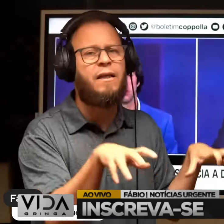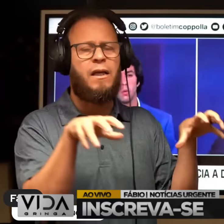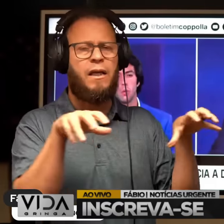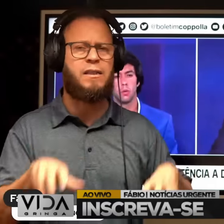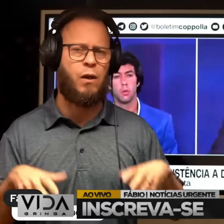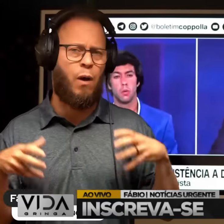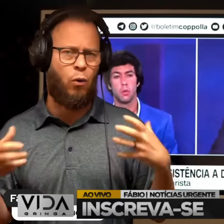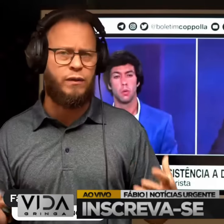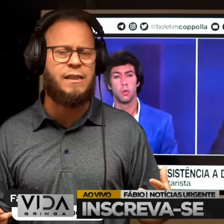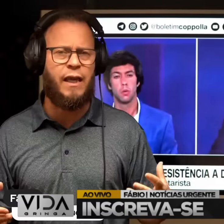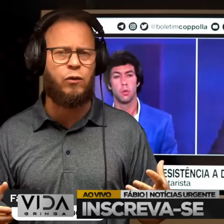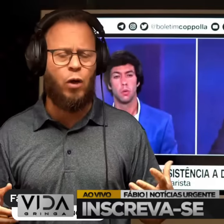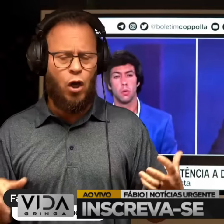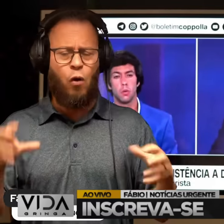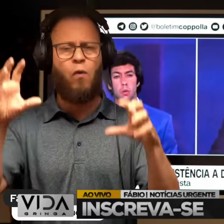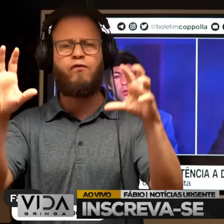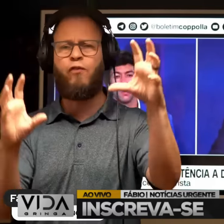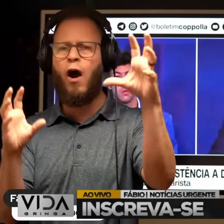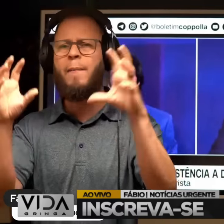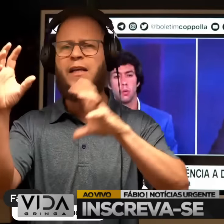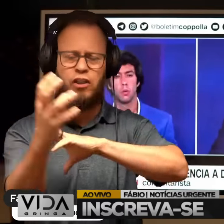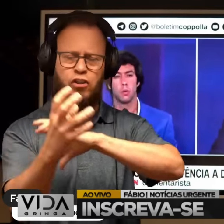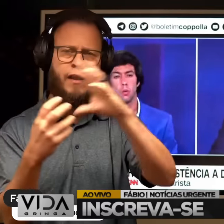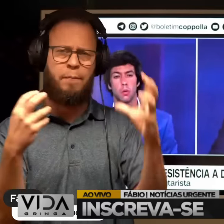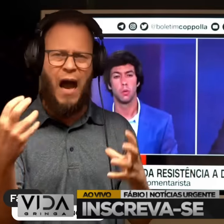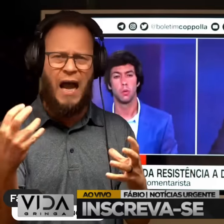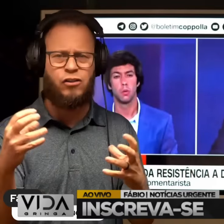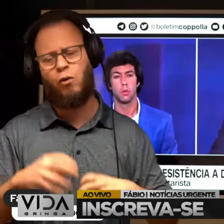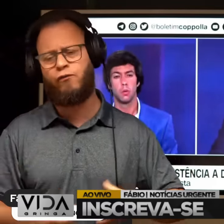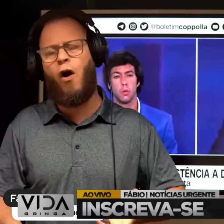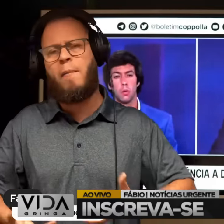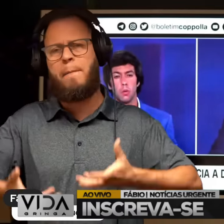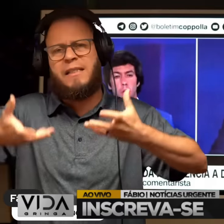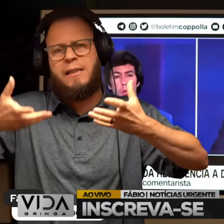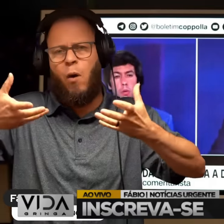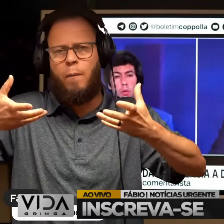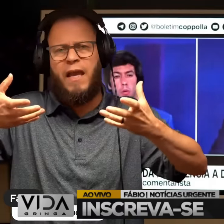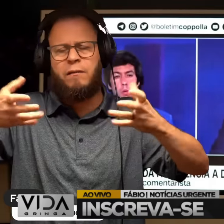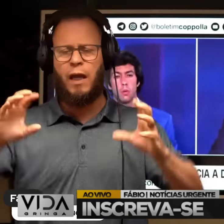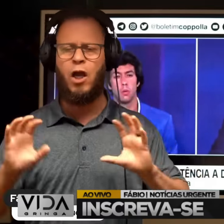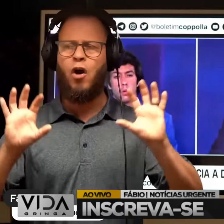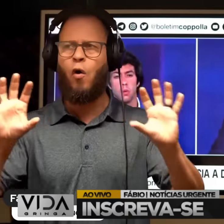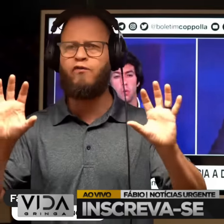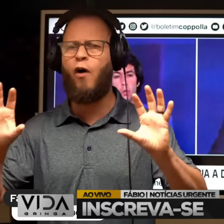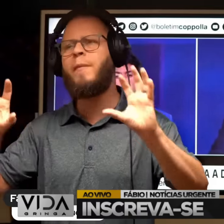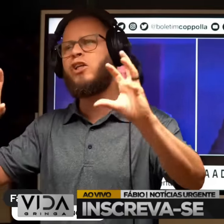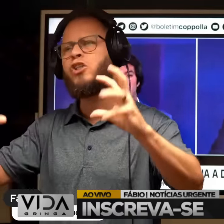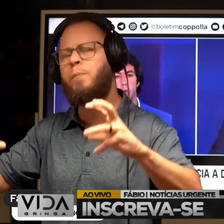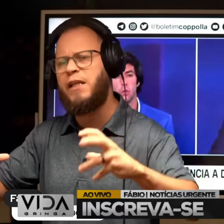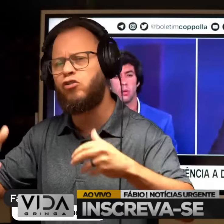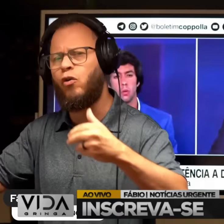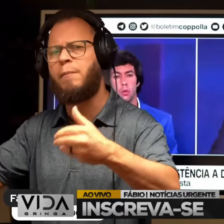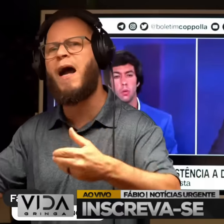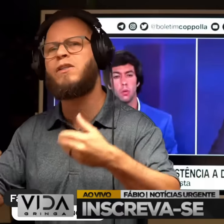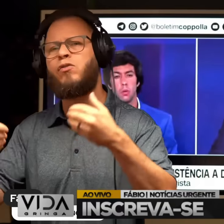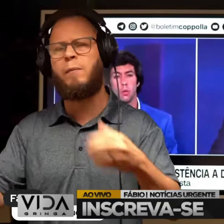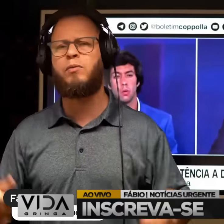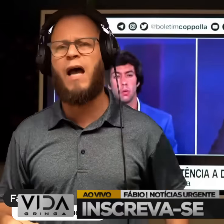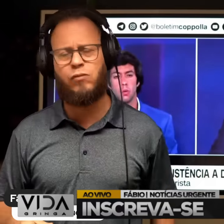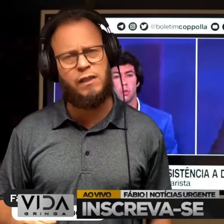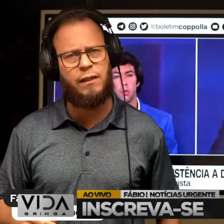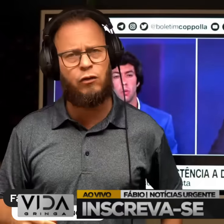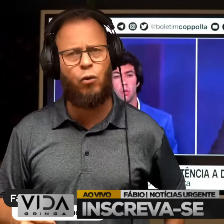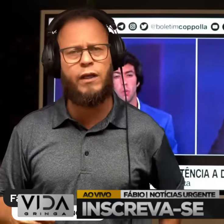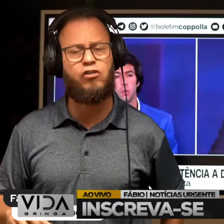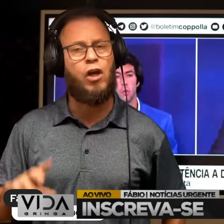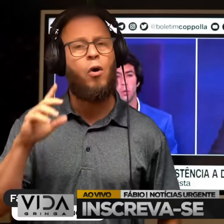também estão acontecendo. Conforme a gente debate, conforme a pressão aumenta, conforme a gente pressiona mais os deputados